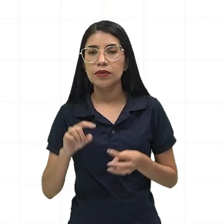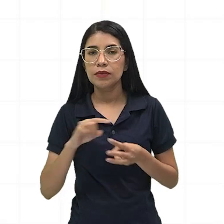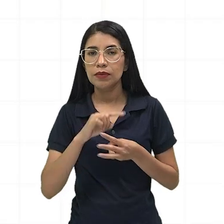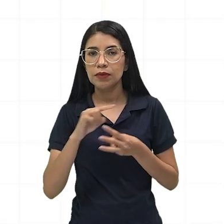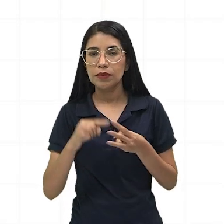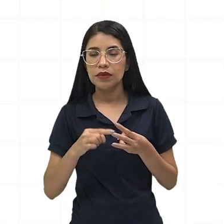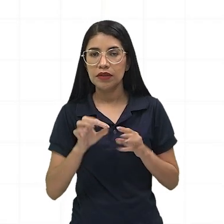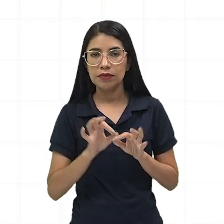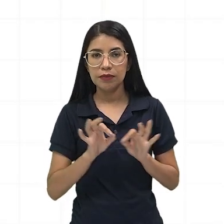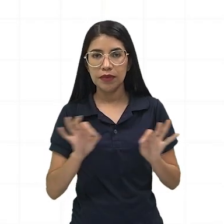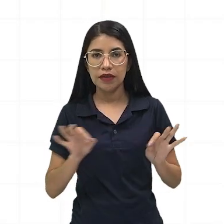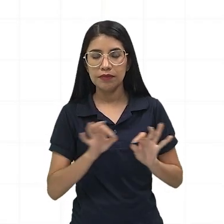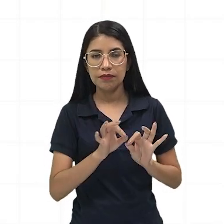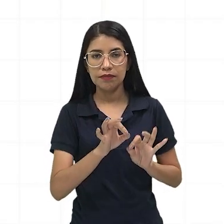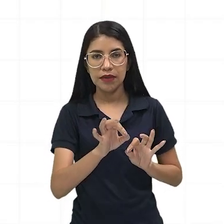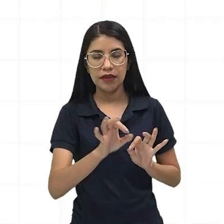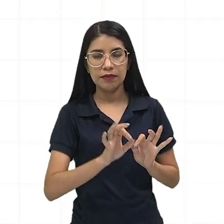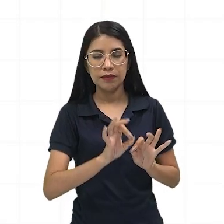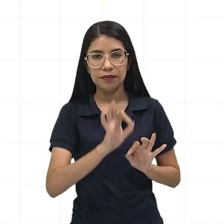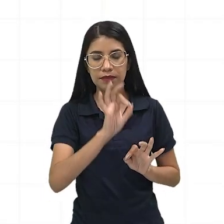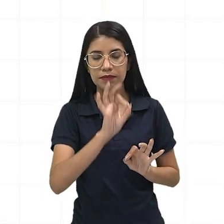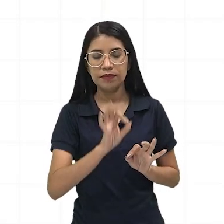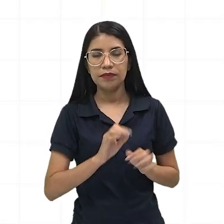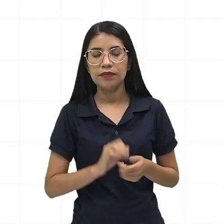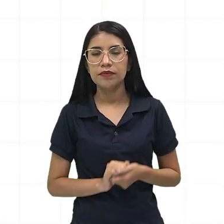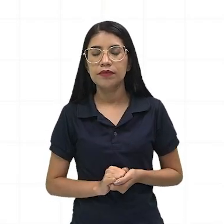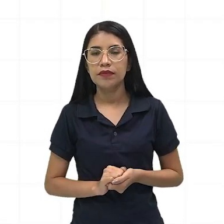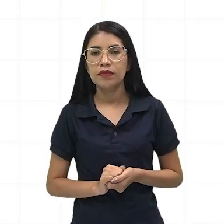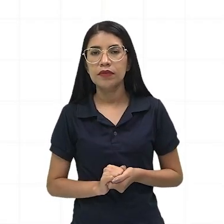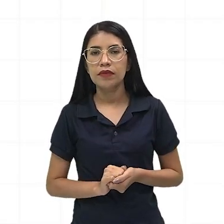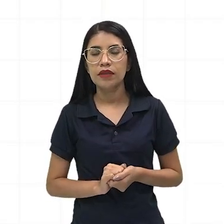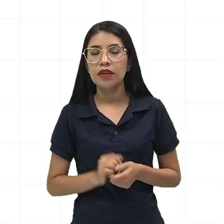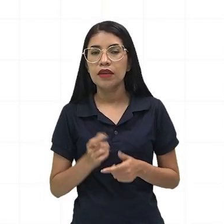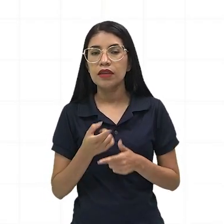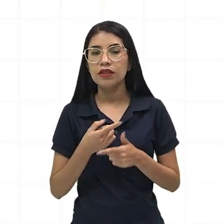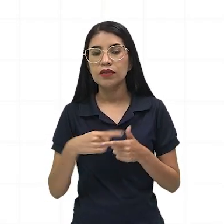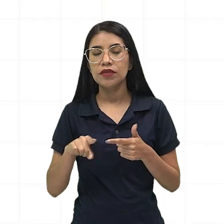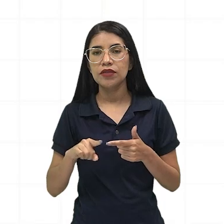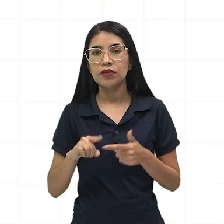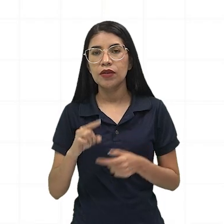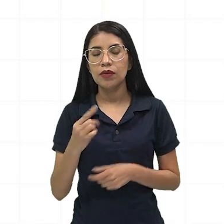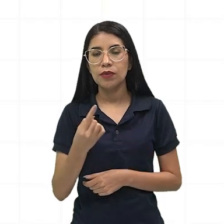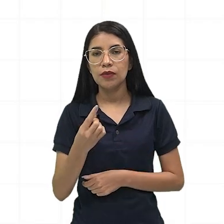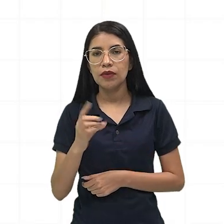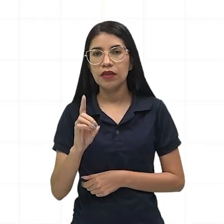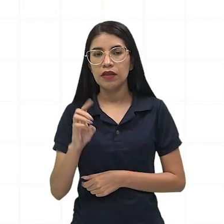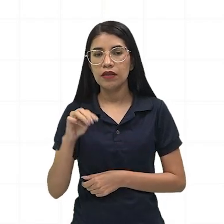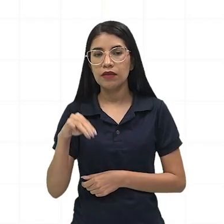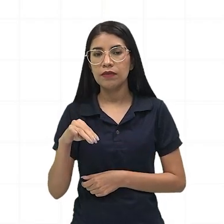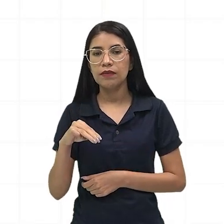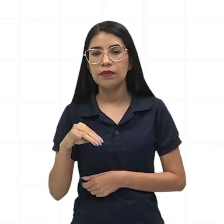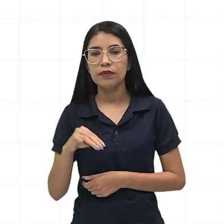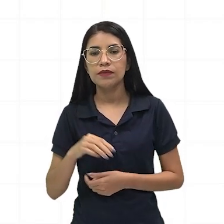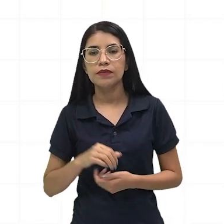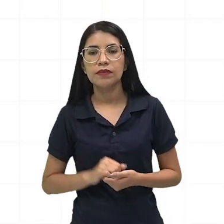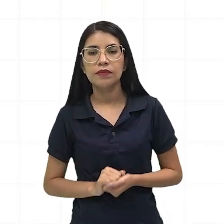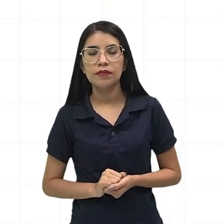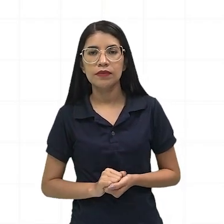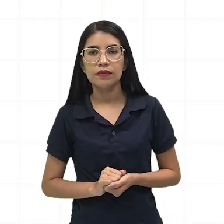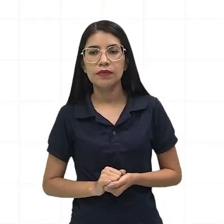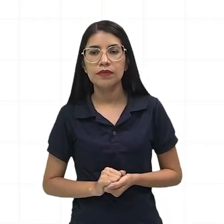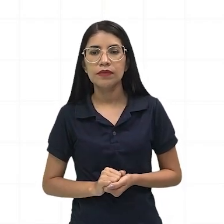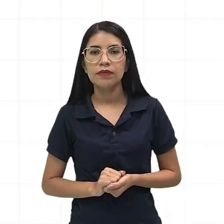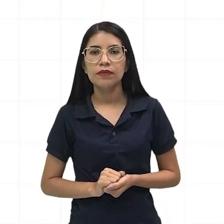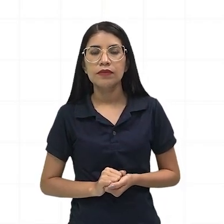3 unidades de medida. E todos eles, né, de medida igual a 1 decímetro.